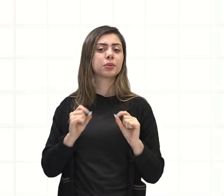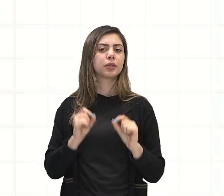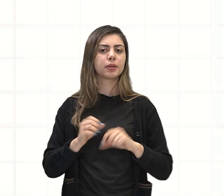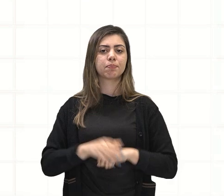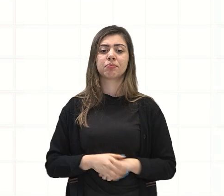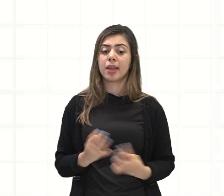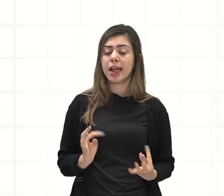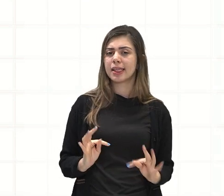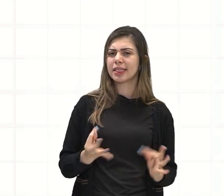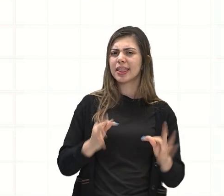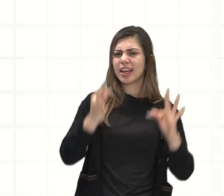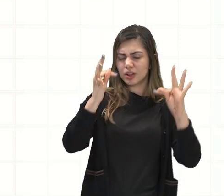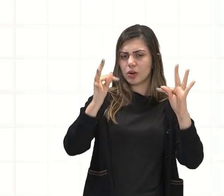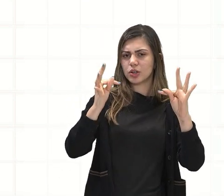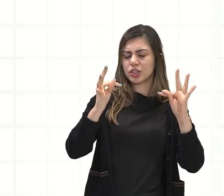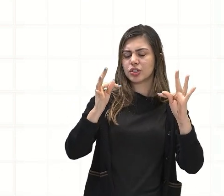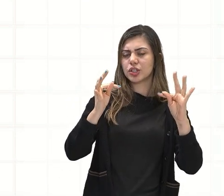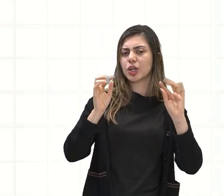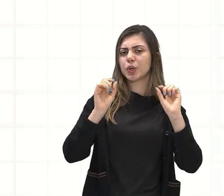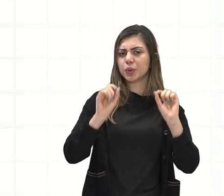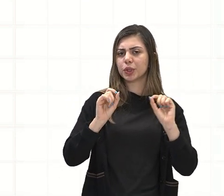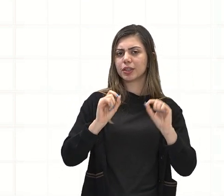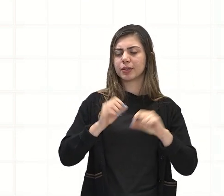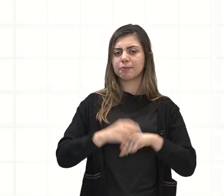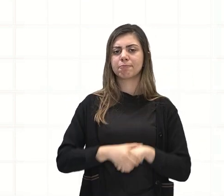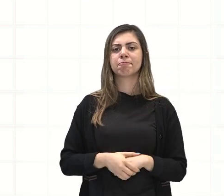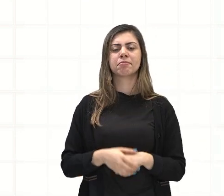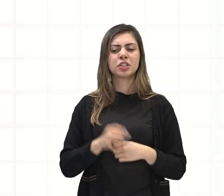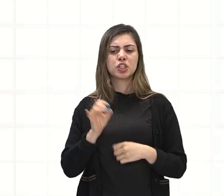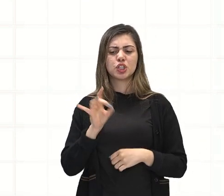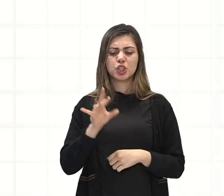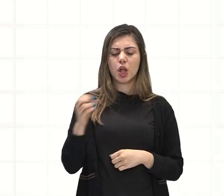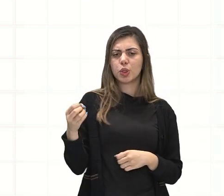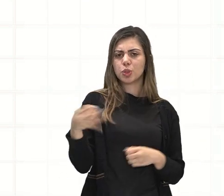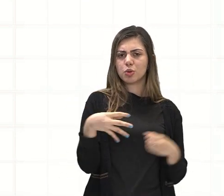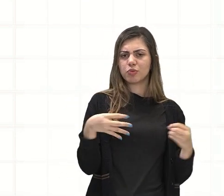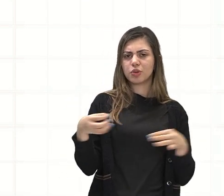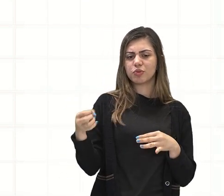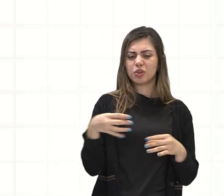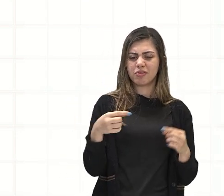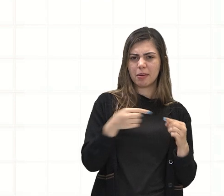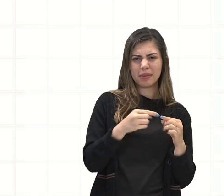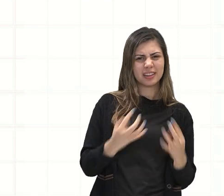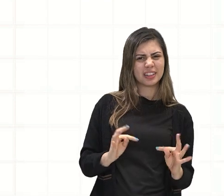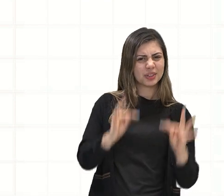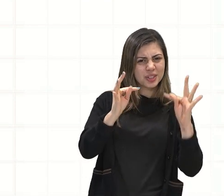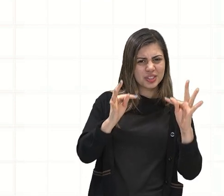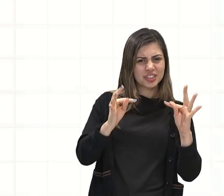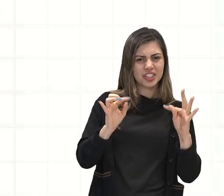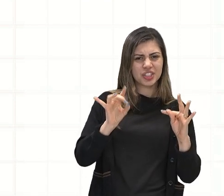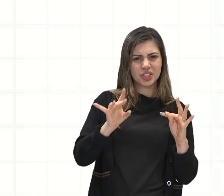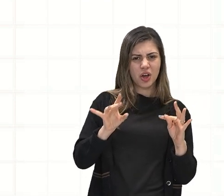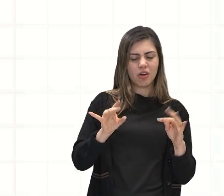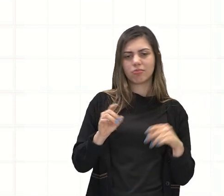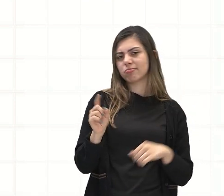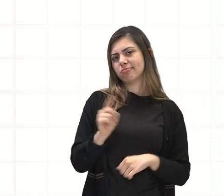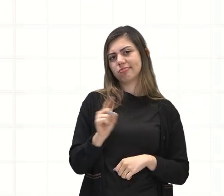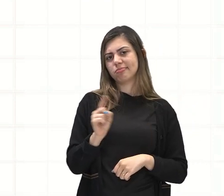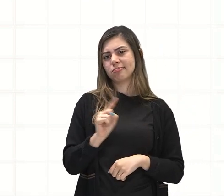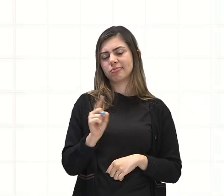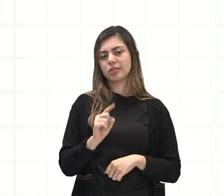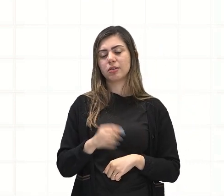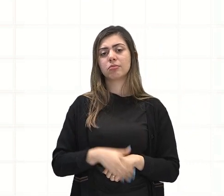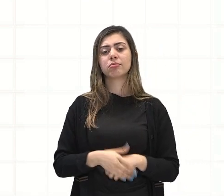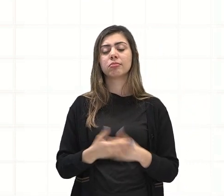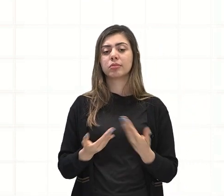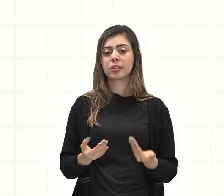tecnologia não é somente o que é novo, tá bom? O moderno não só o que é novo. O moderno é um